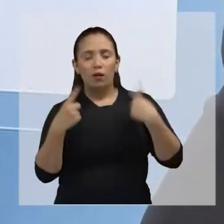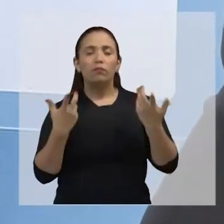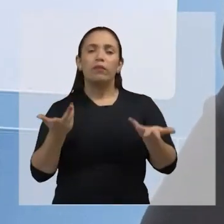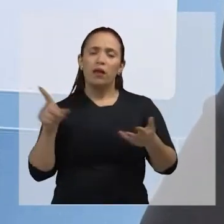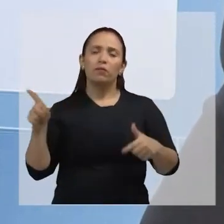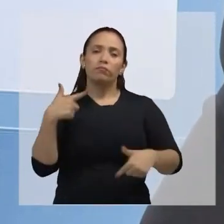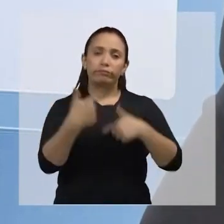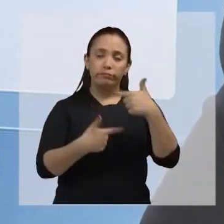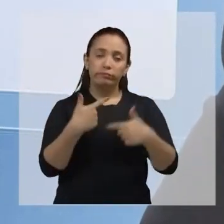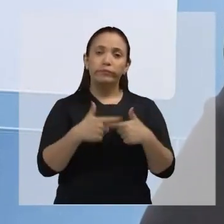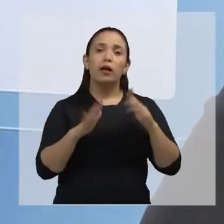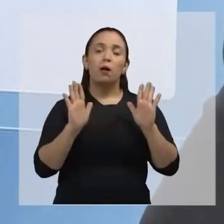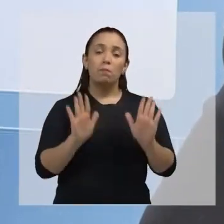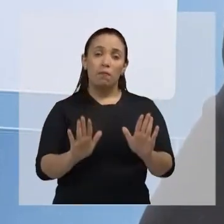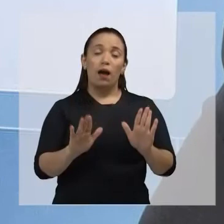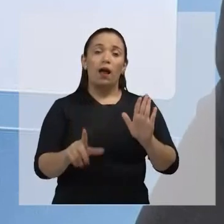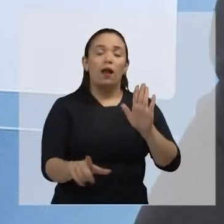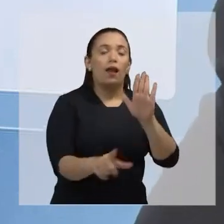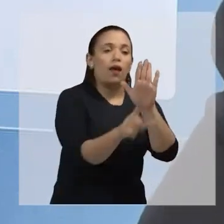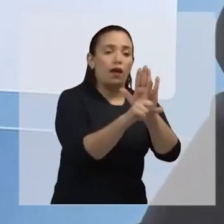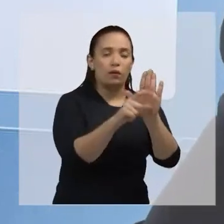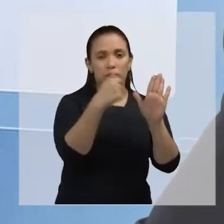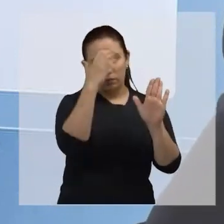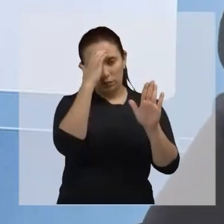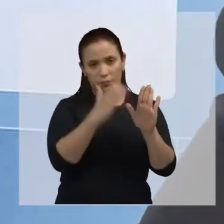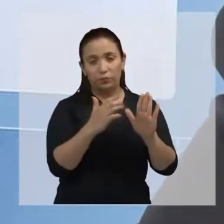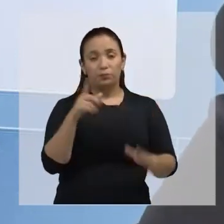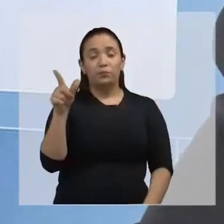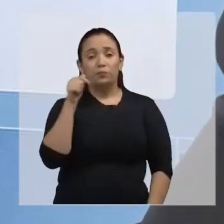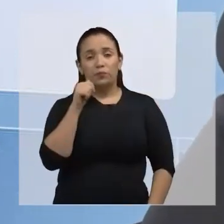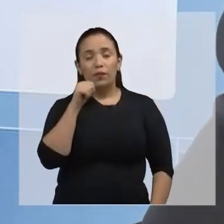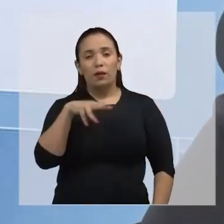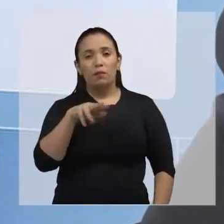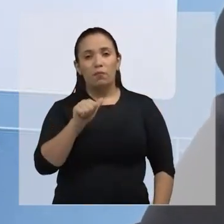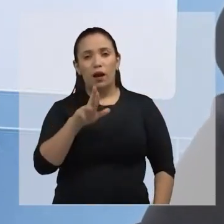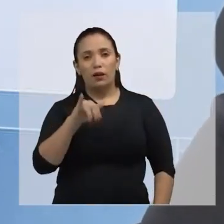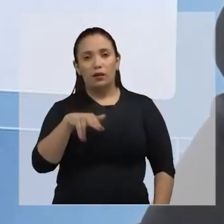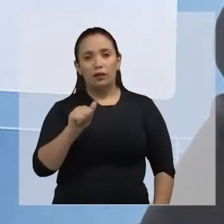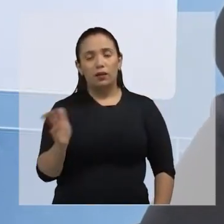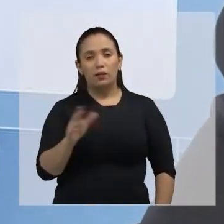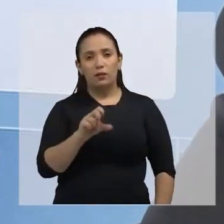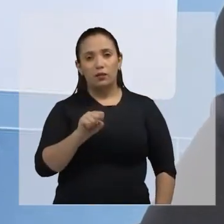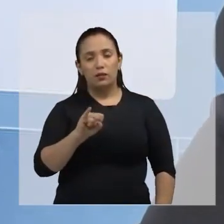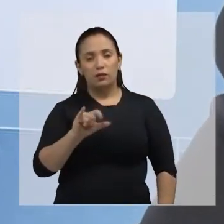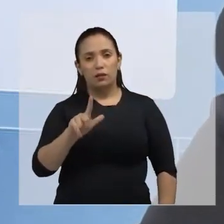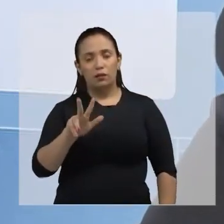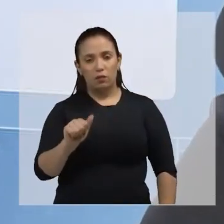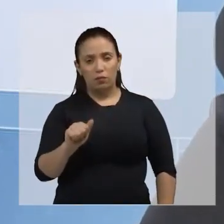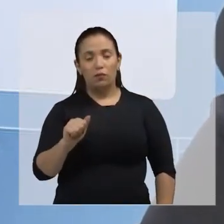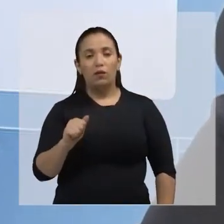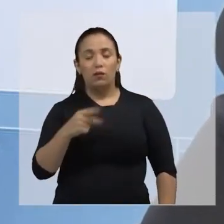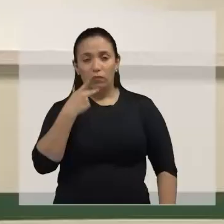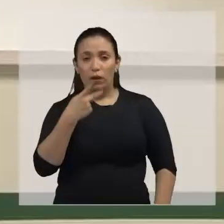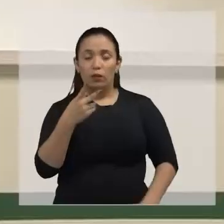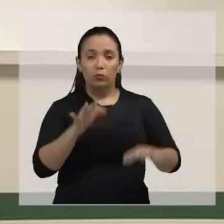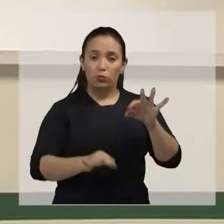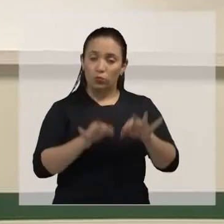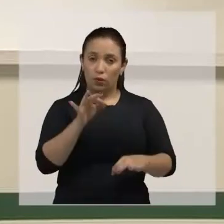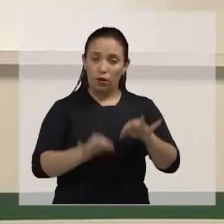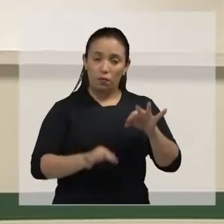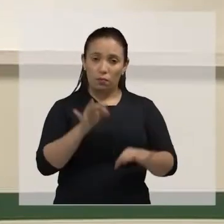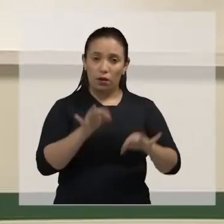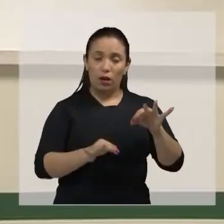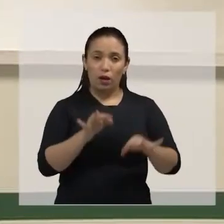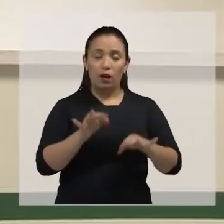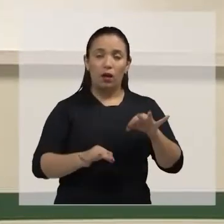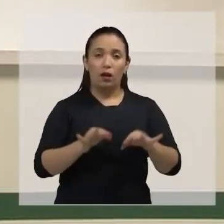seguinte, todos nós estamos submetidos à lei. A Marina Silva disse aqui, uma declaração agora, que o julgamento aconteceu porque o